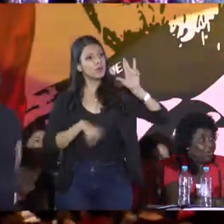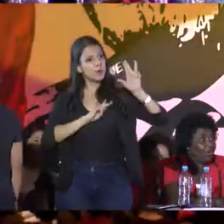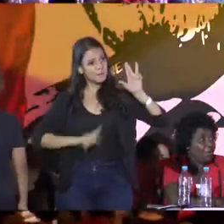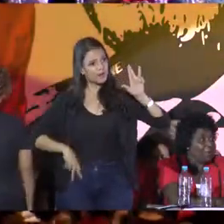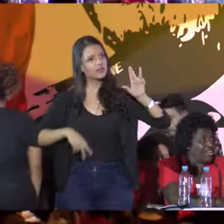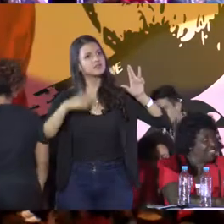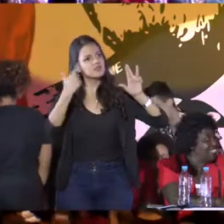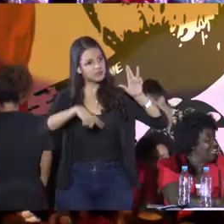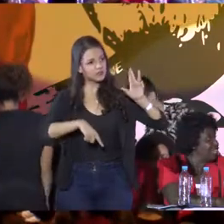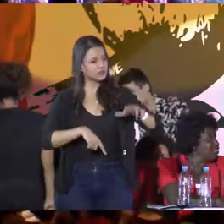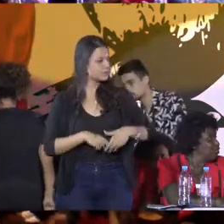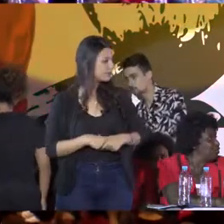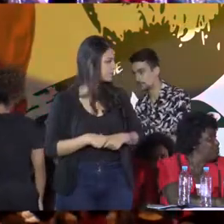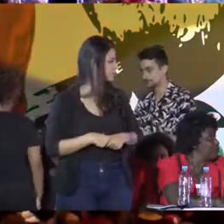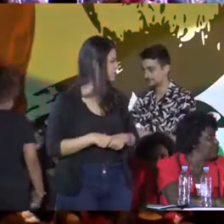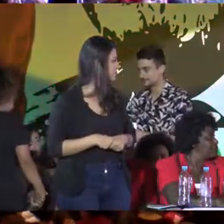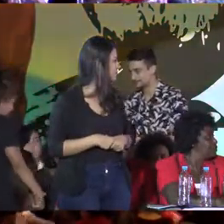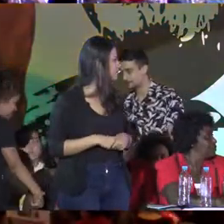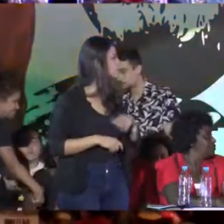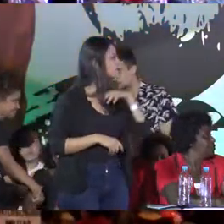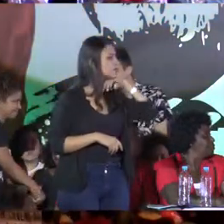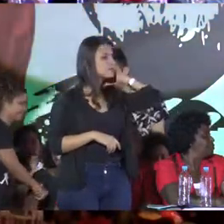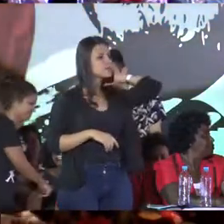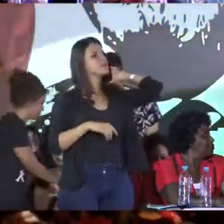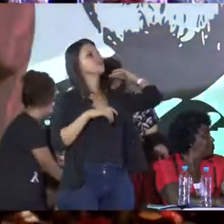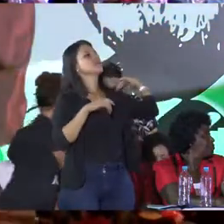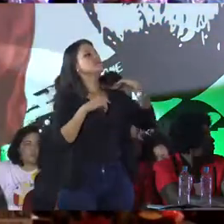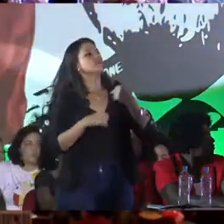Obrigada, companheira Jesse.